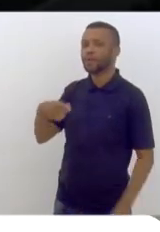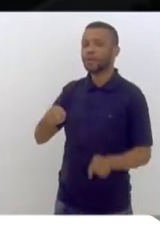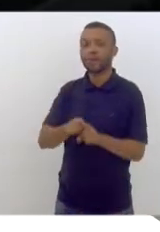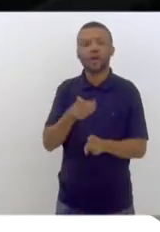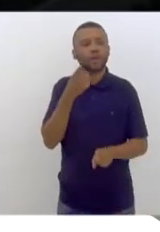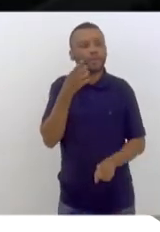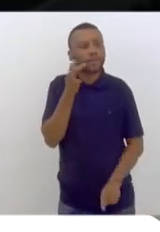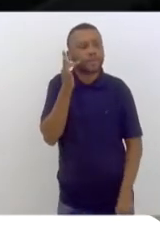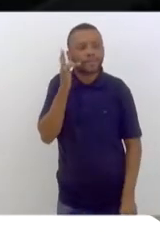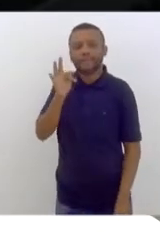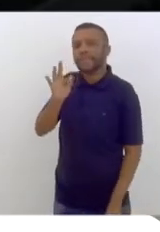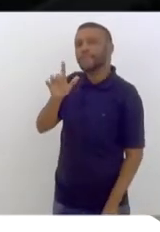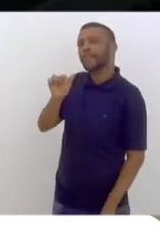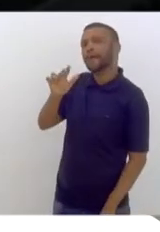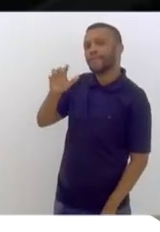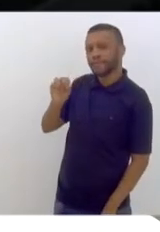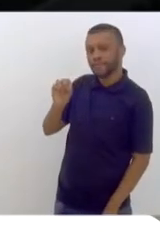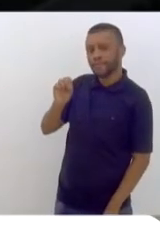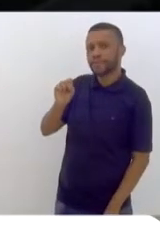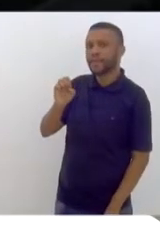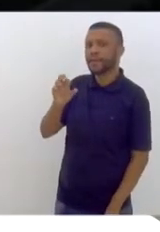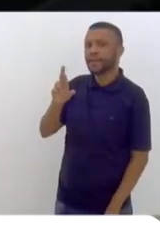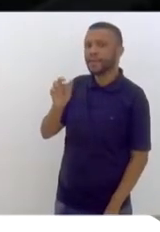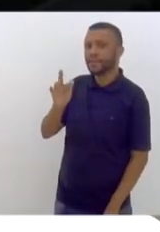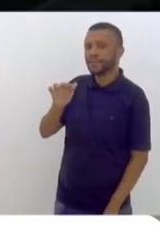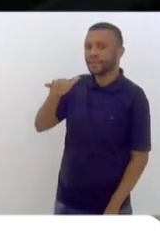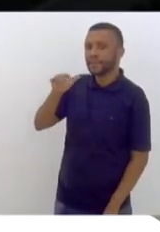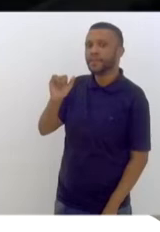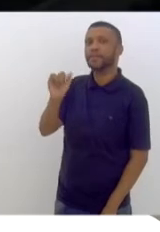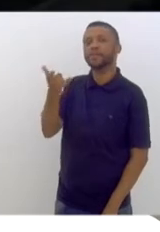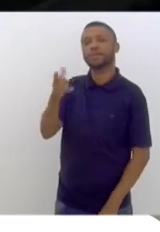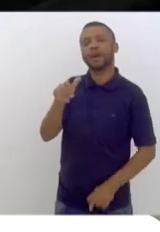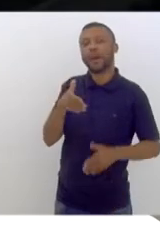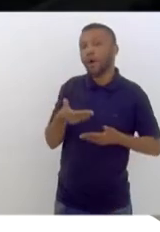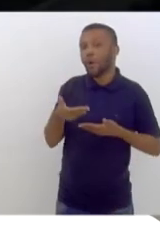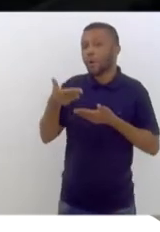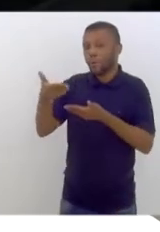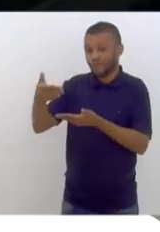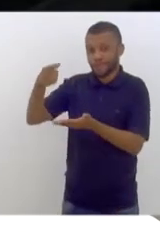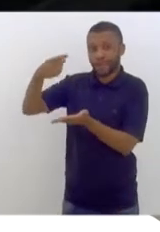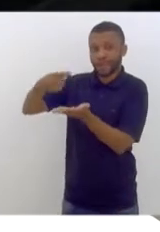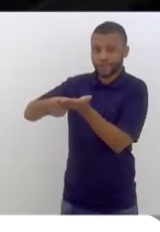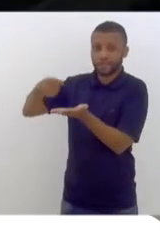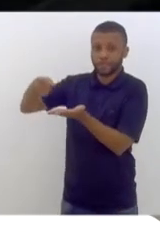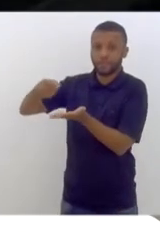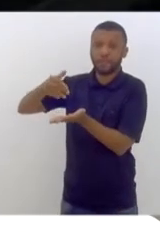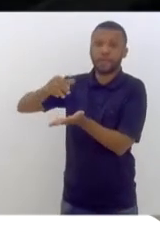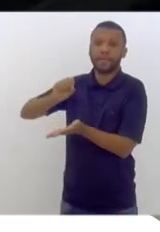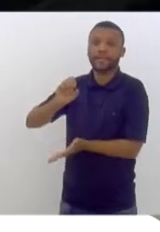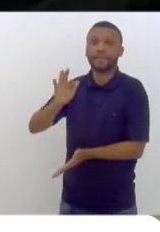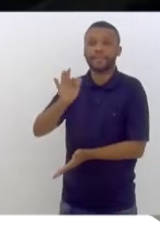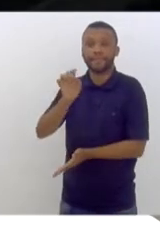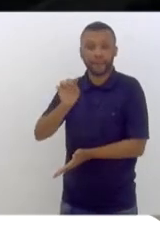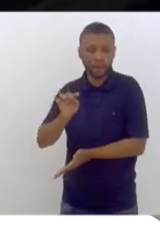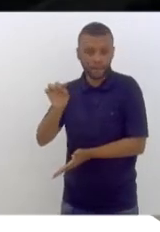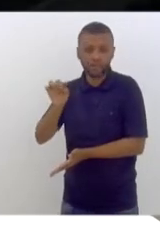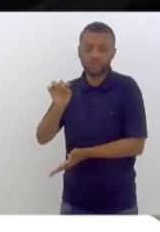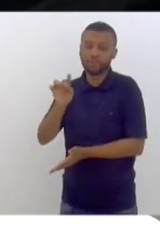Serafini pelo fato de ter convidado a Secretaria de Fazenda a participar dessa audiência